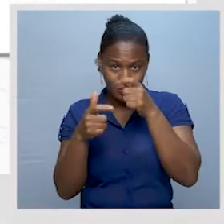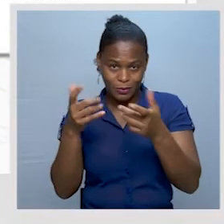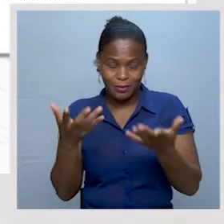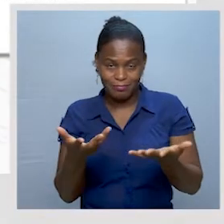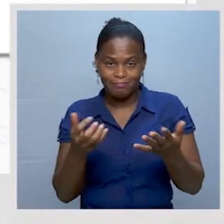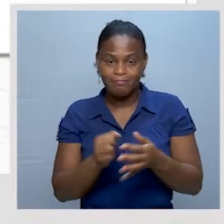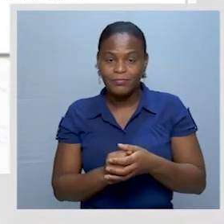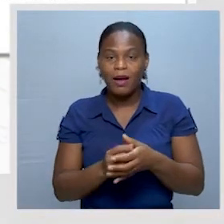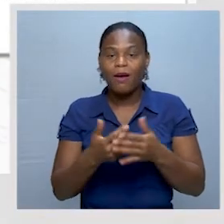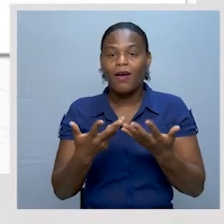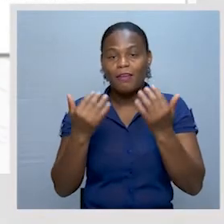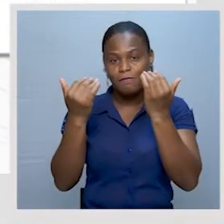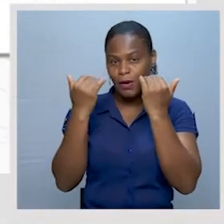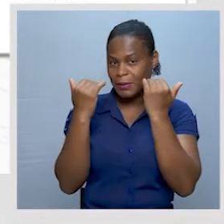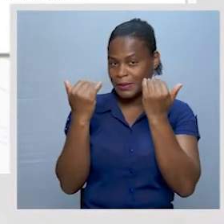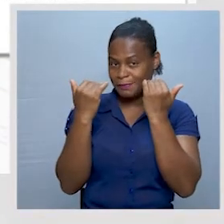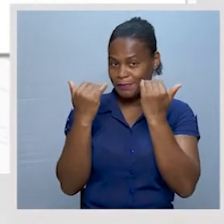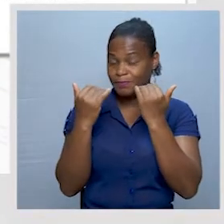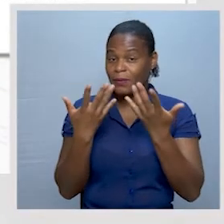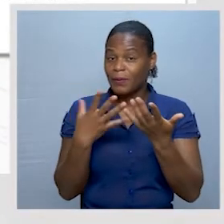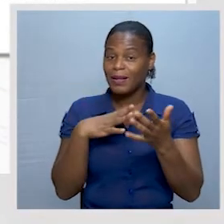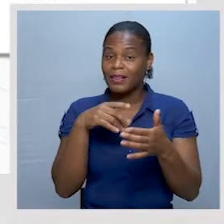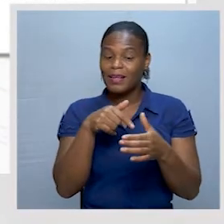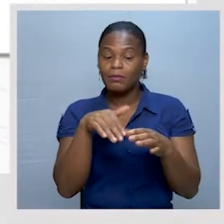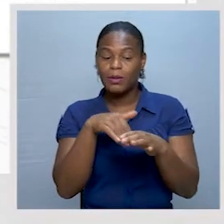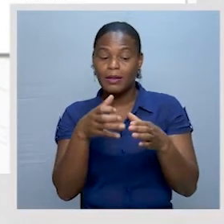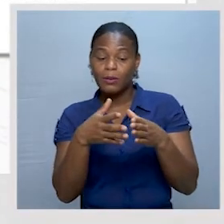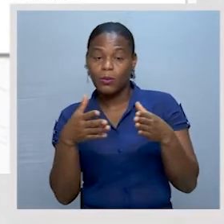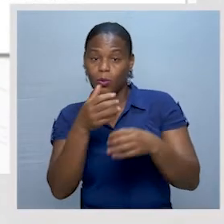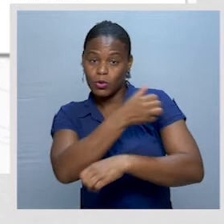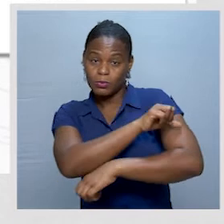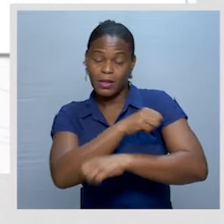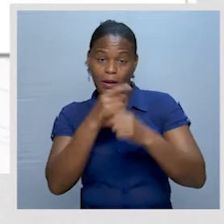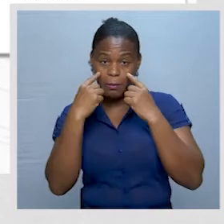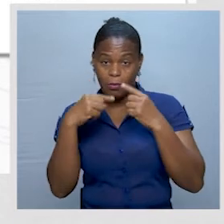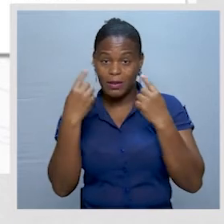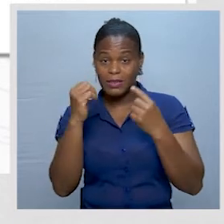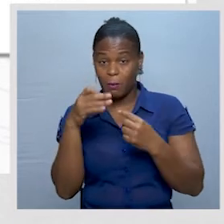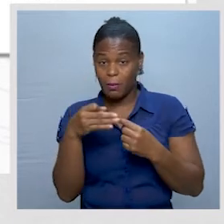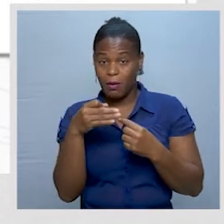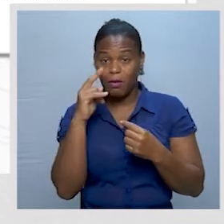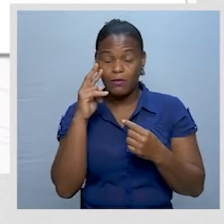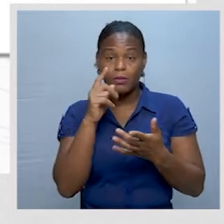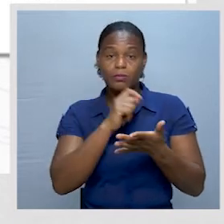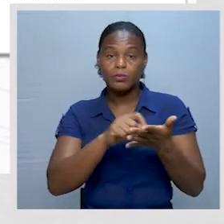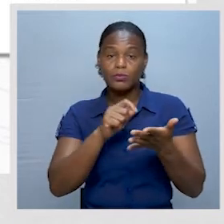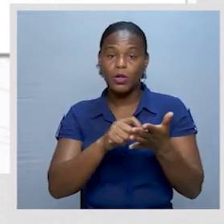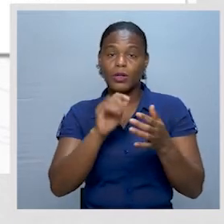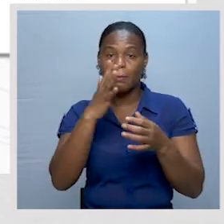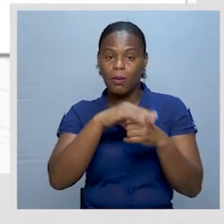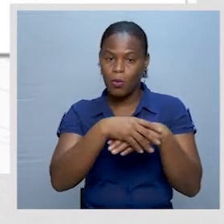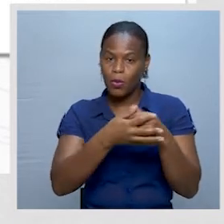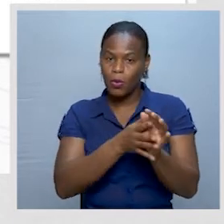às pessoas. Informativa. De fazer parte de um grande hospital público de São Paulo, registro o ponto e